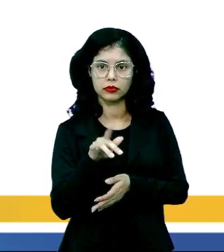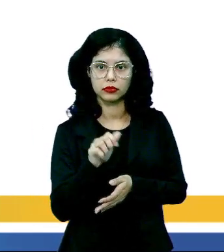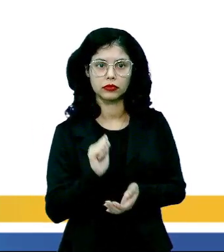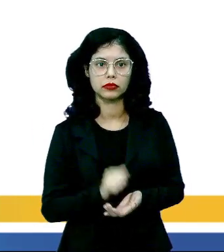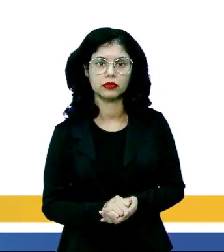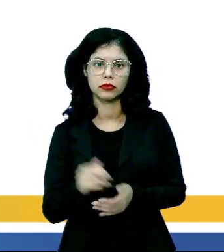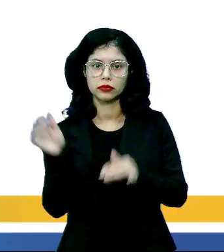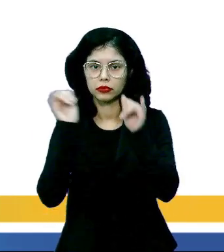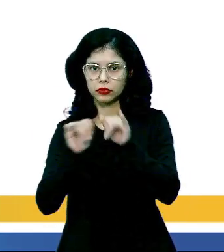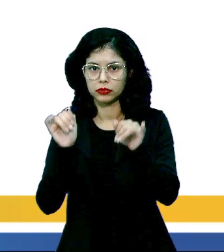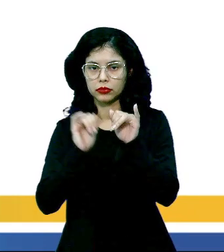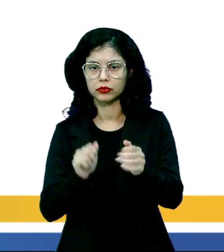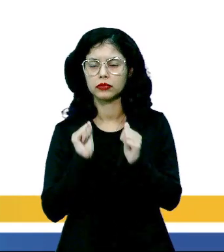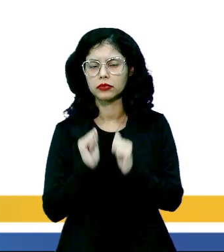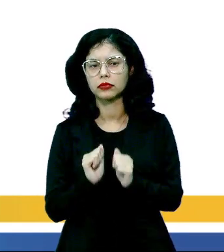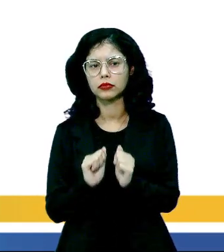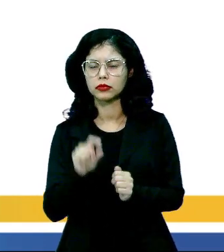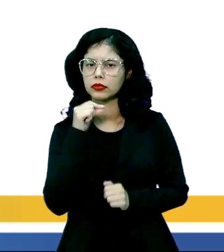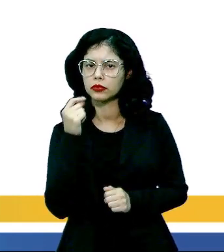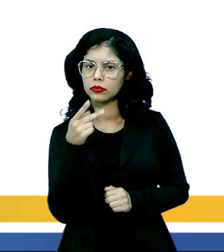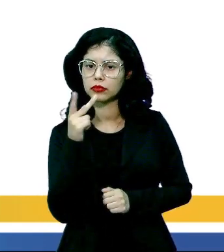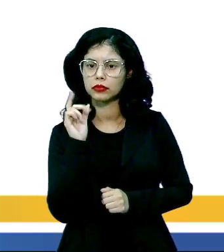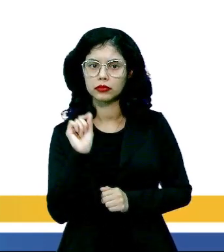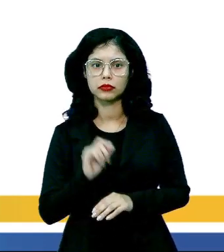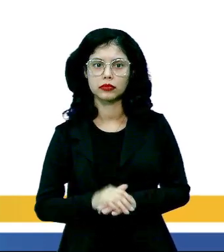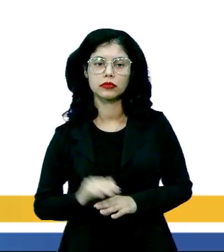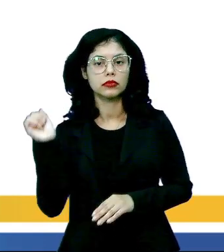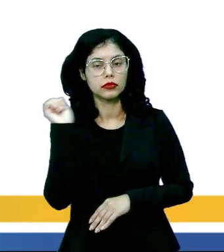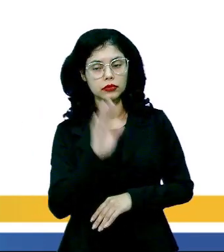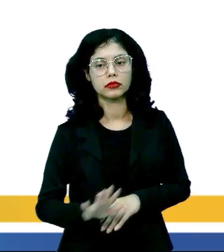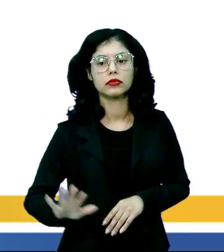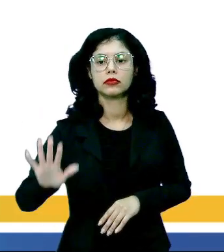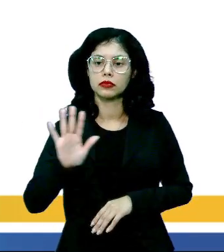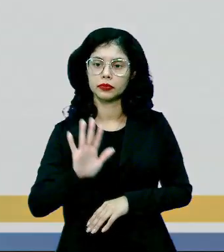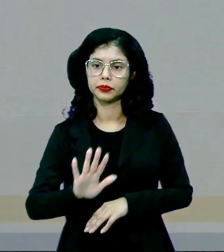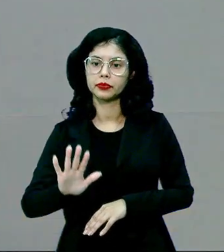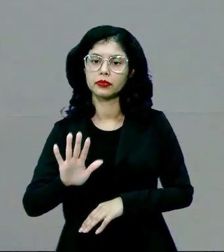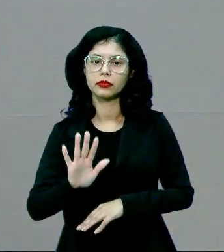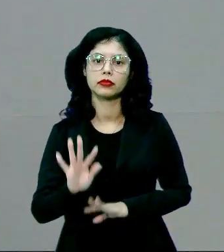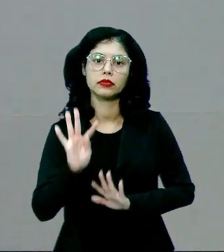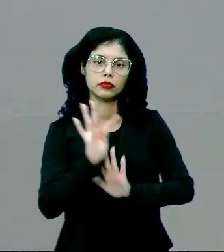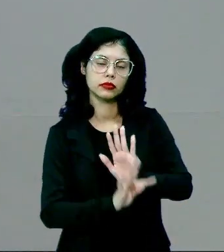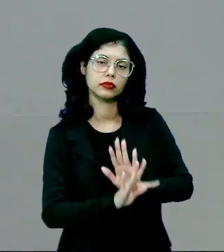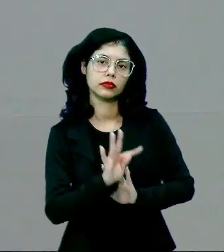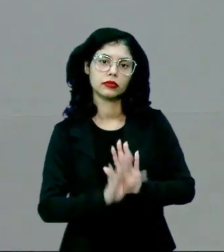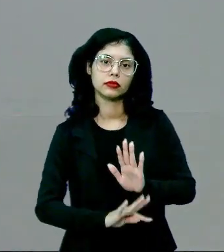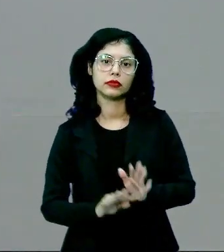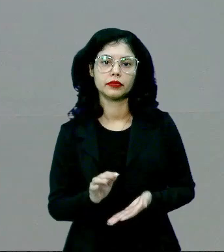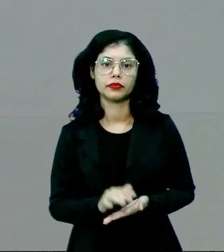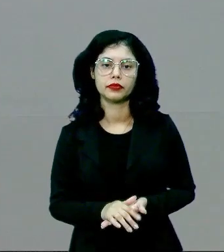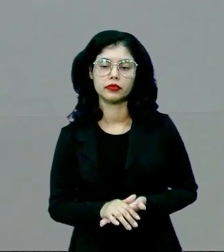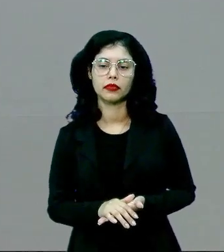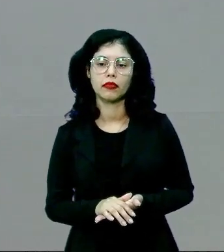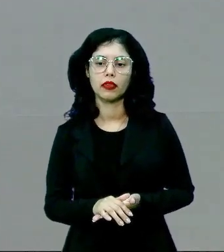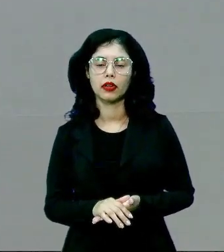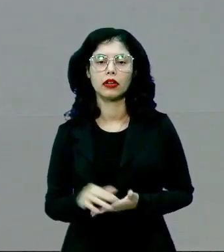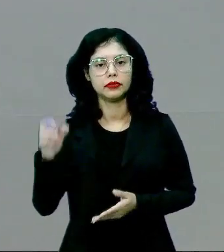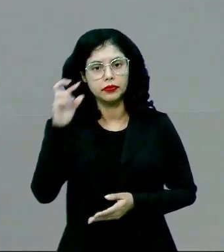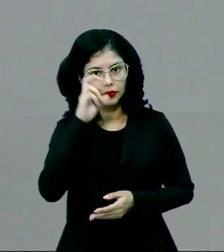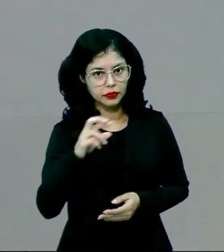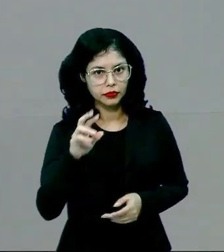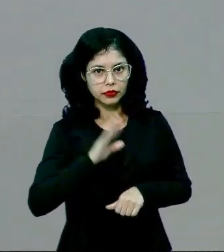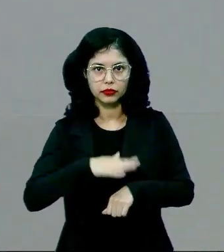as informações da biografia podemos afirmar então geralmente né esses textos né a gente